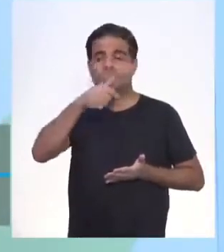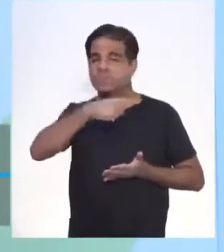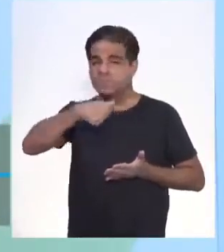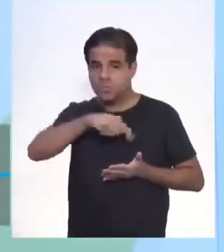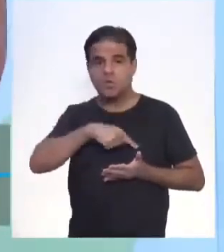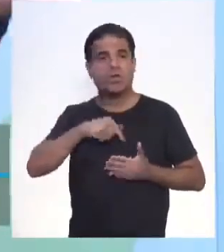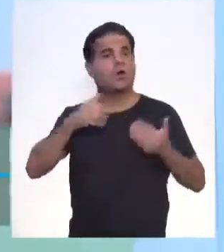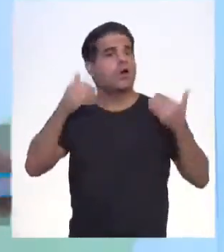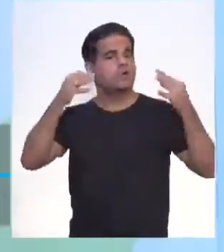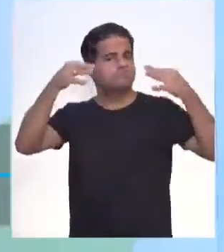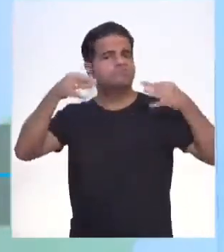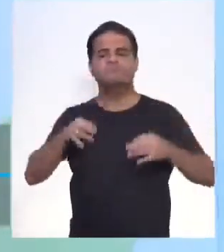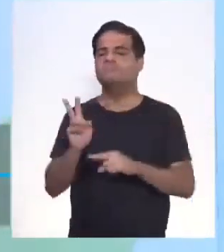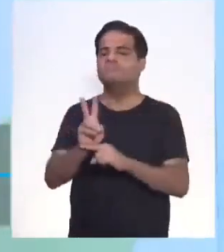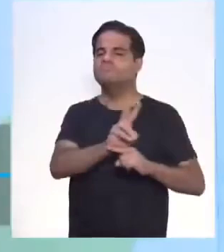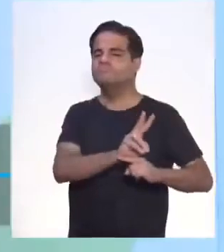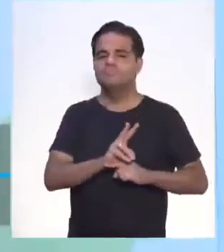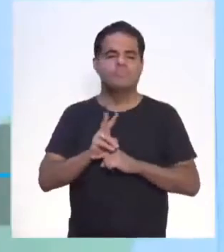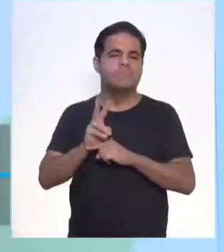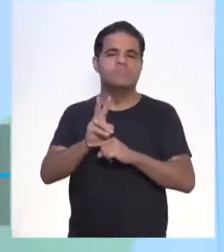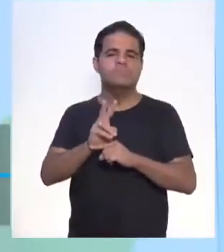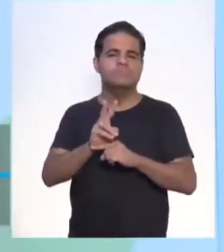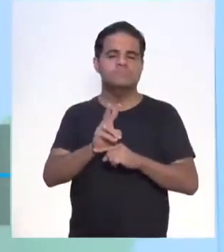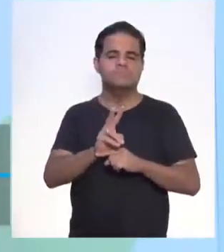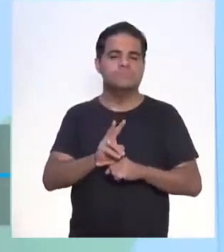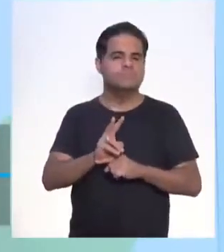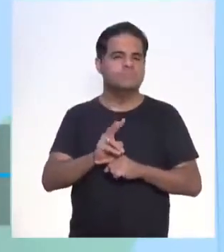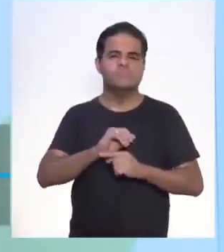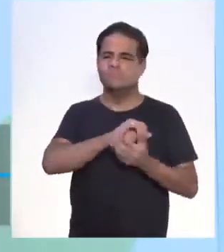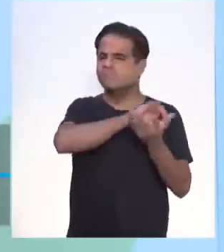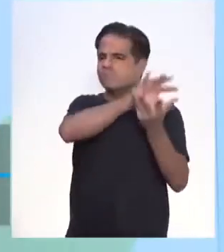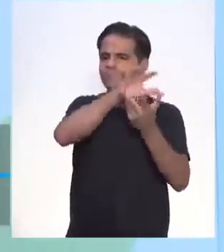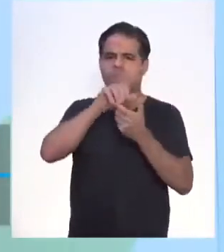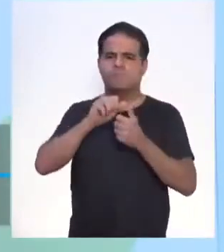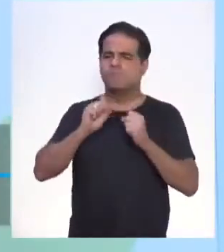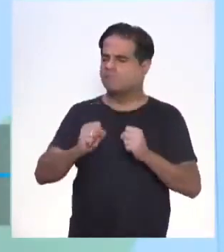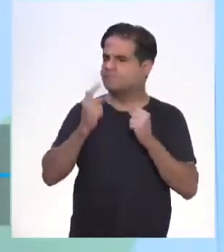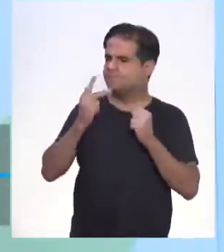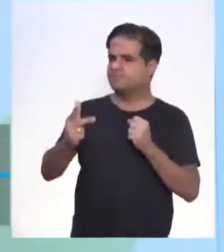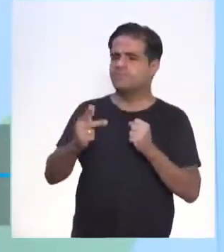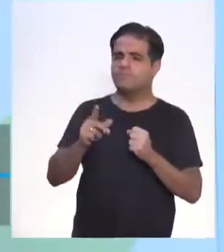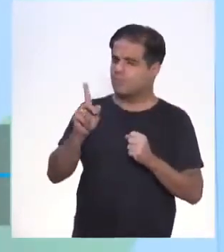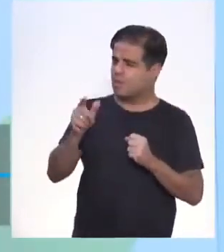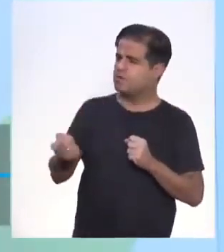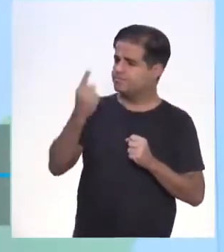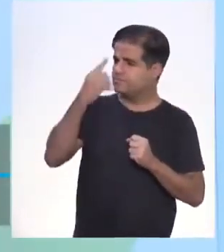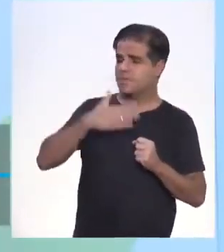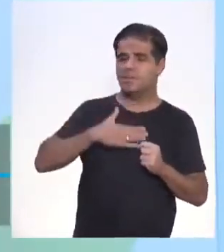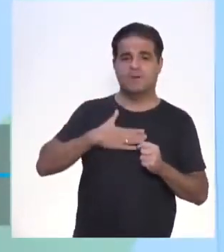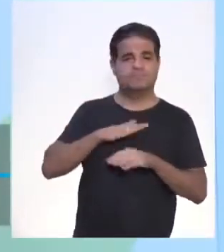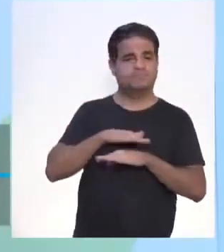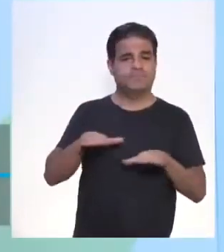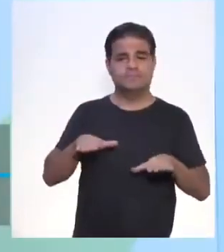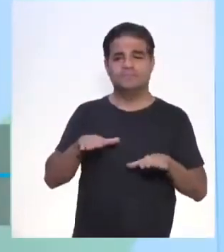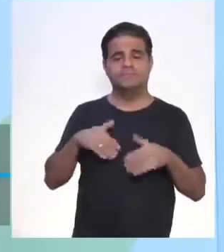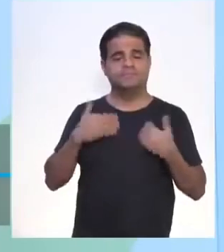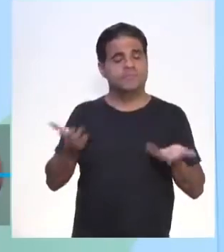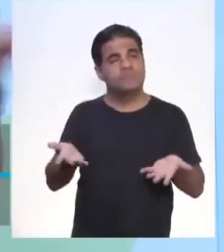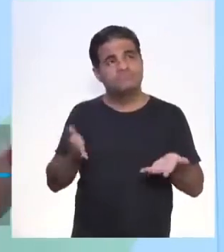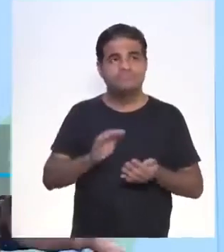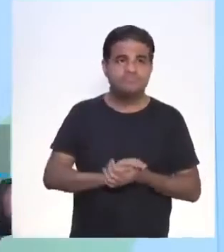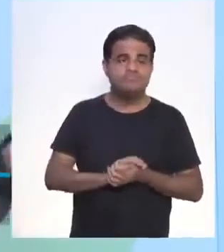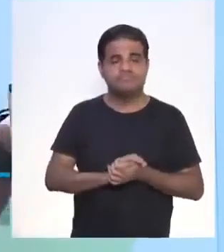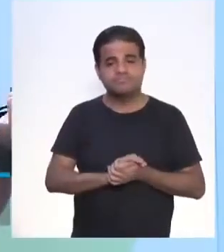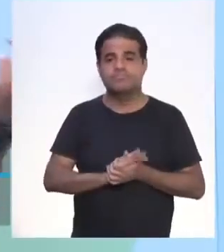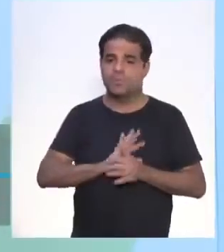gente é o detentor da verdade absoluta do universo. Você pode olhar e falar, bom, é estranho para mim. Mas, bom,